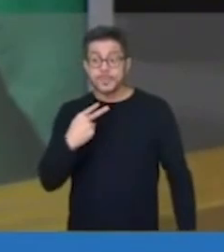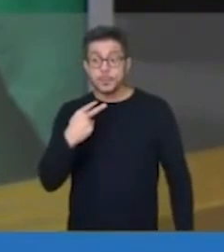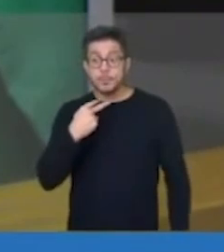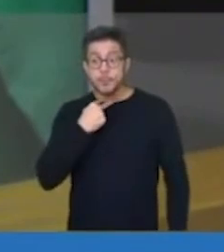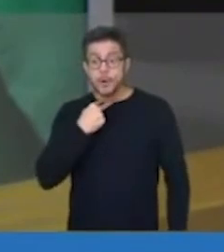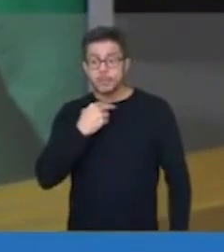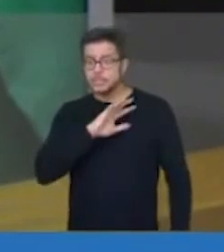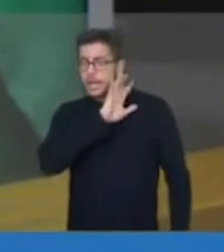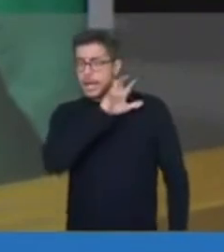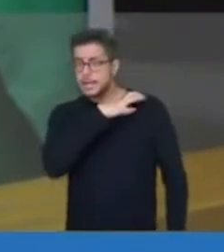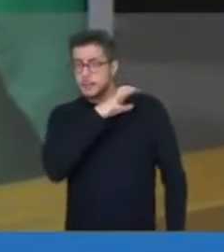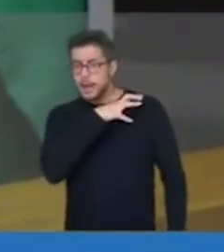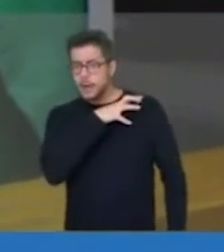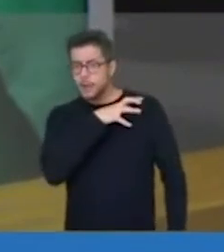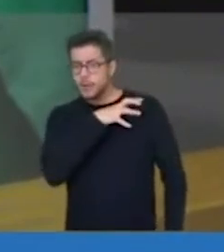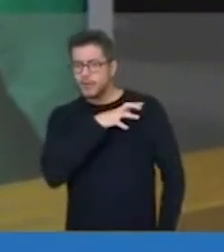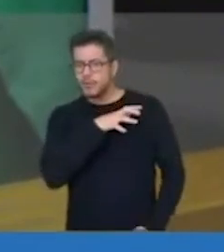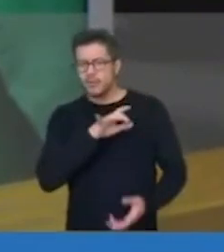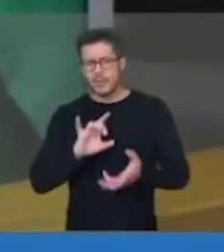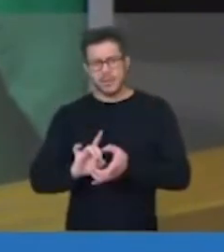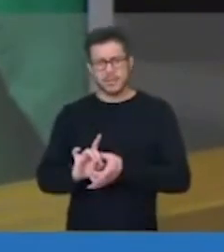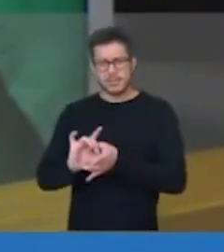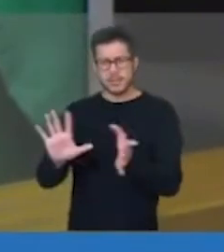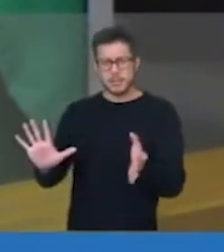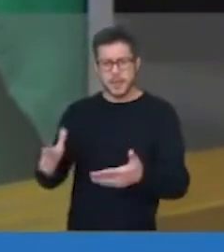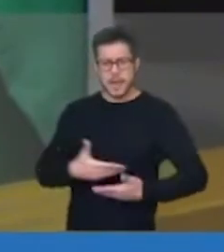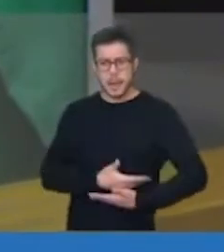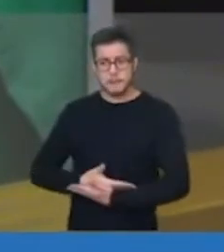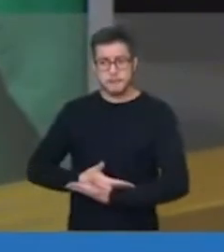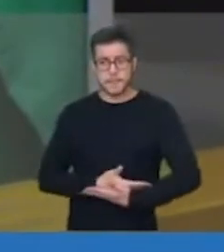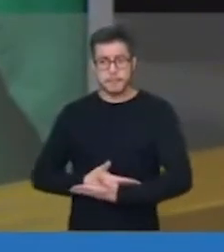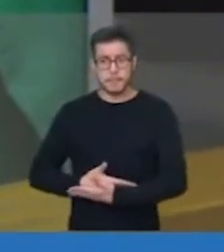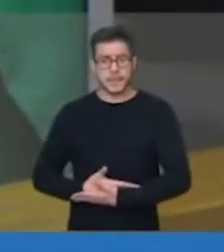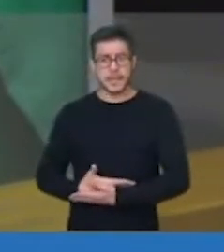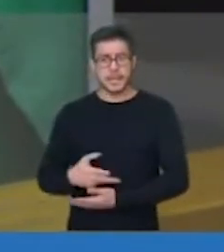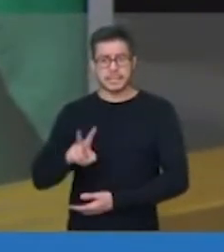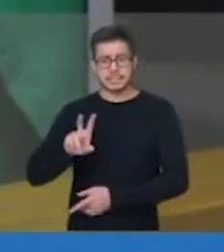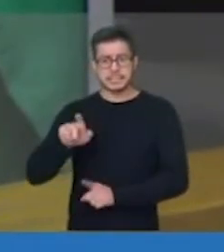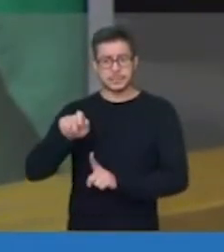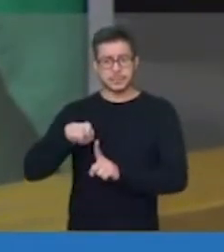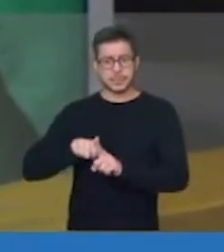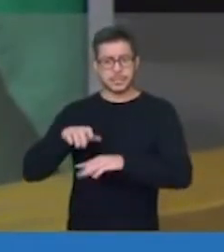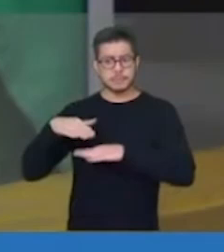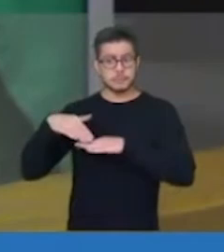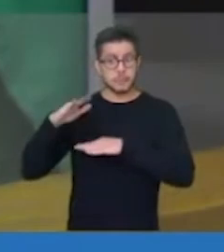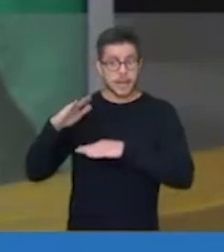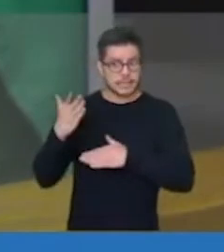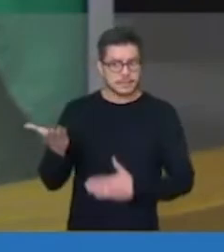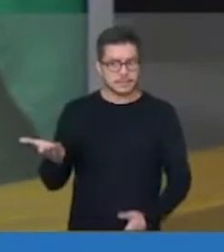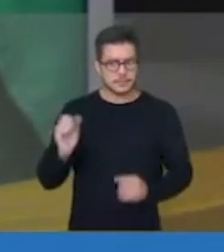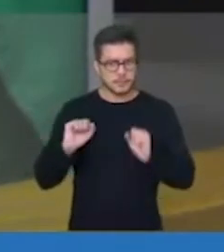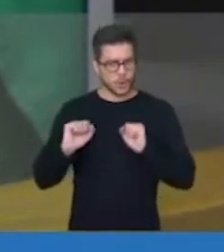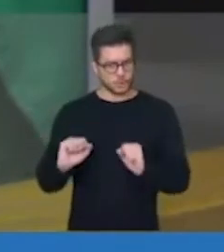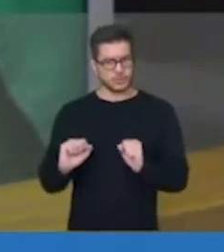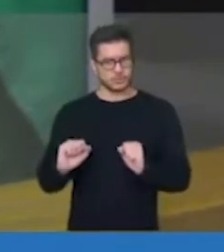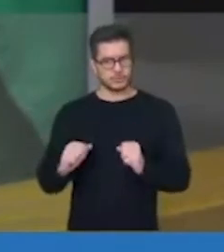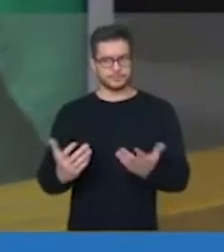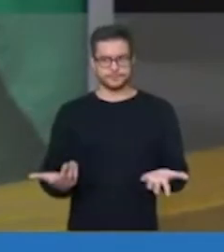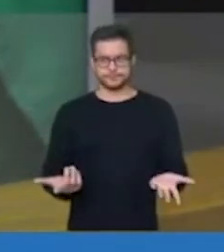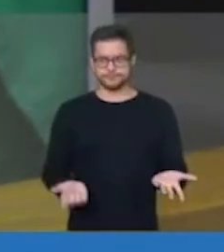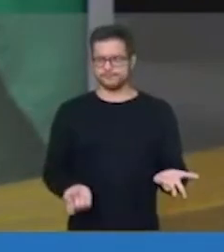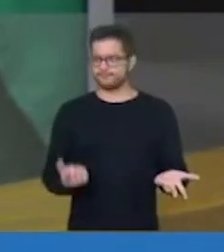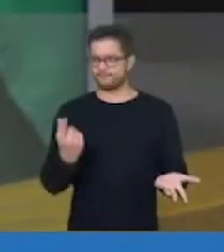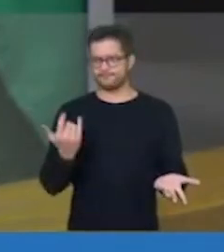potássio, estão defendendo que se possa fazer em bebês de mais de 5 meses dentro do ventre. Então é uma vergonha